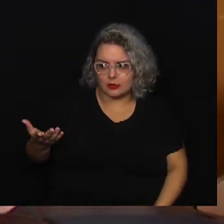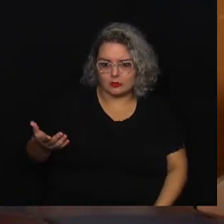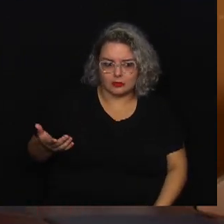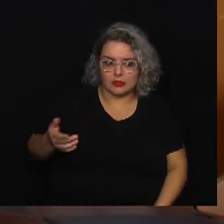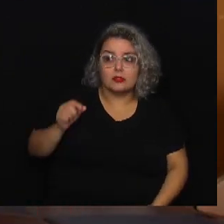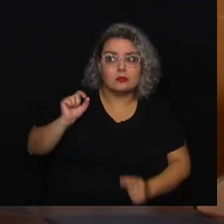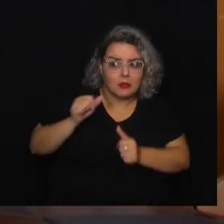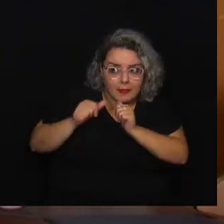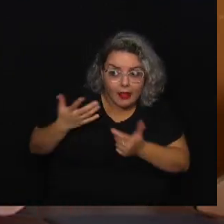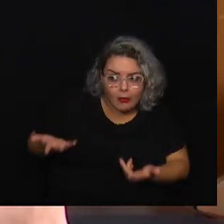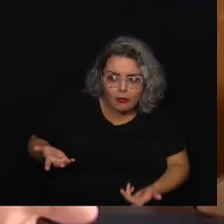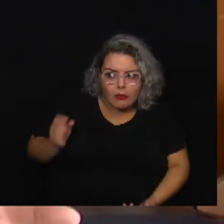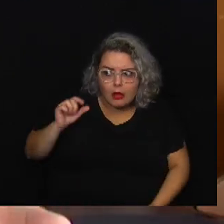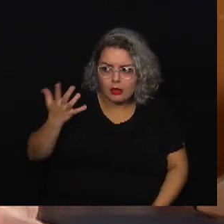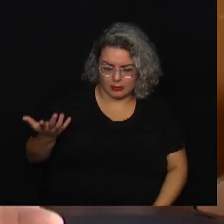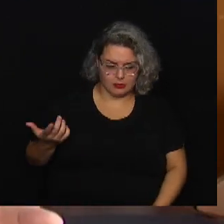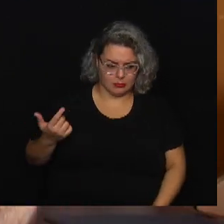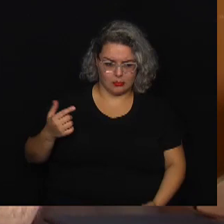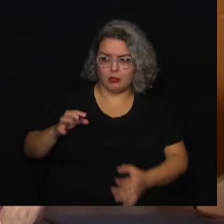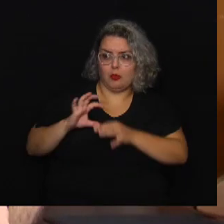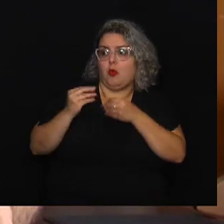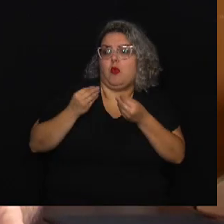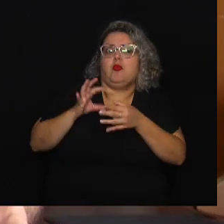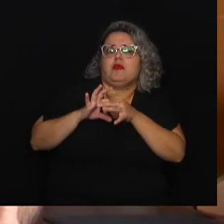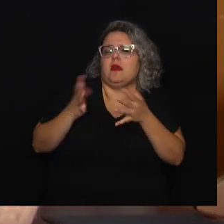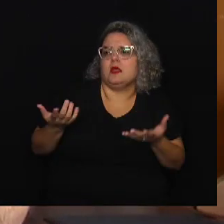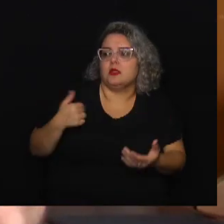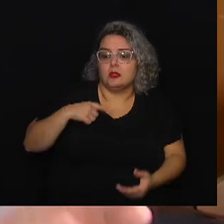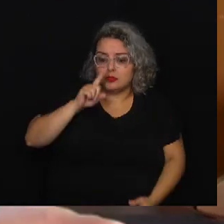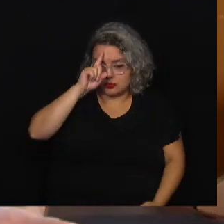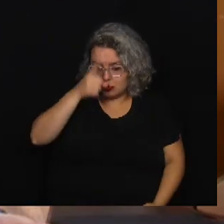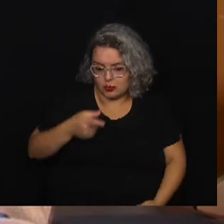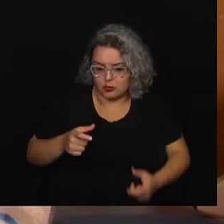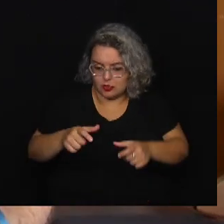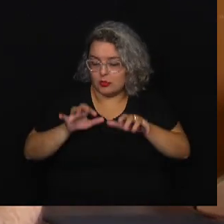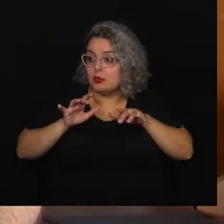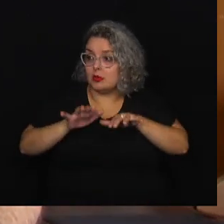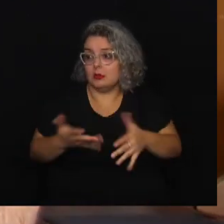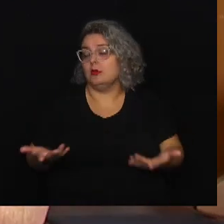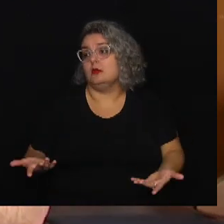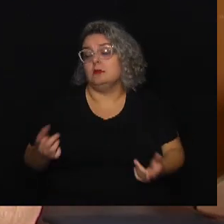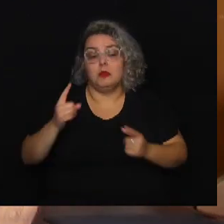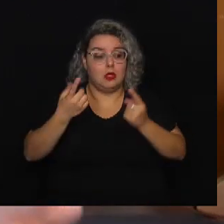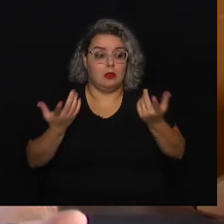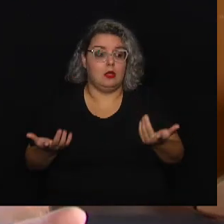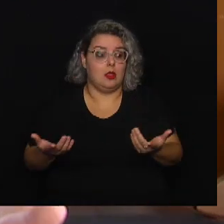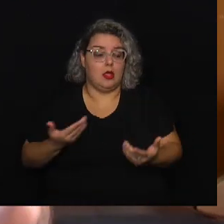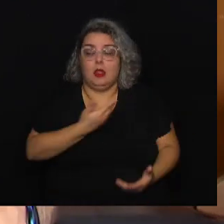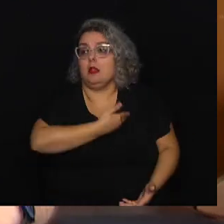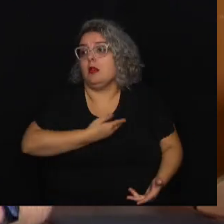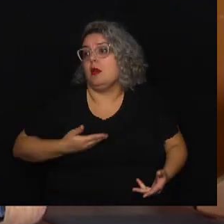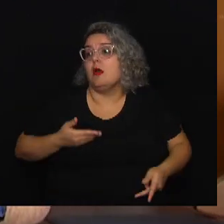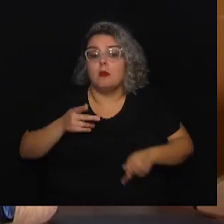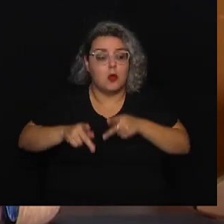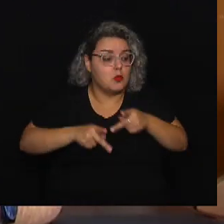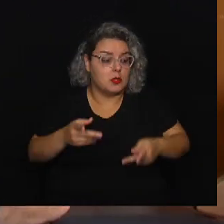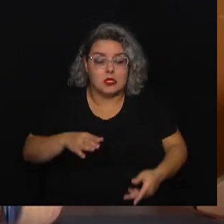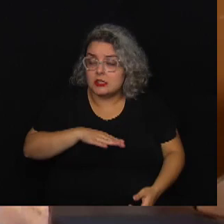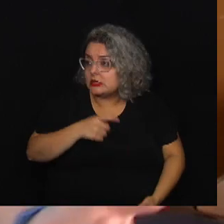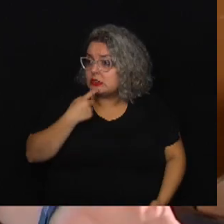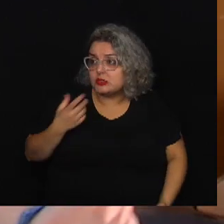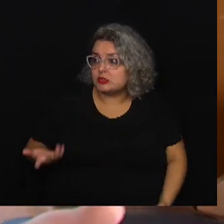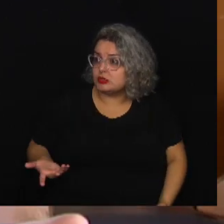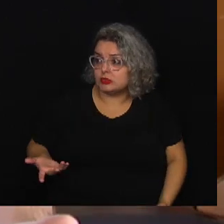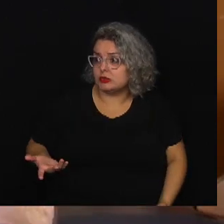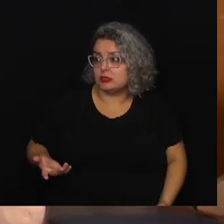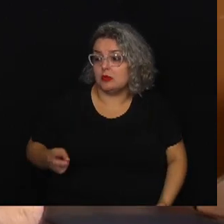aconteceu? Como deixa? Eu não sou dono do bloco, né? O bloco é de domínio público, o bloco é da população de Campinas, o bloco é da